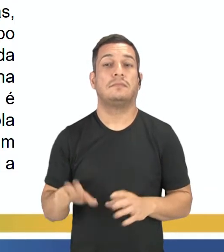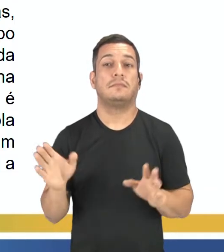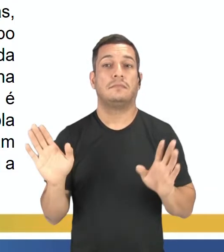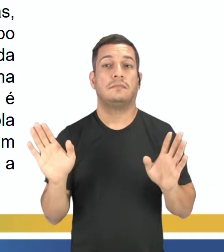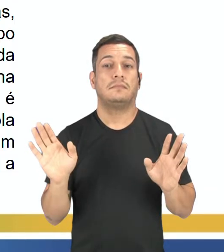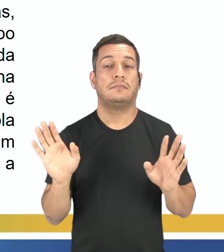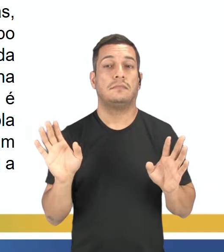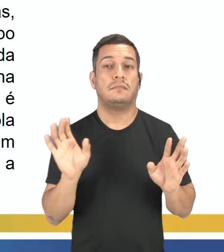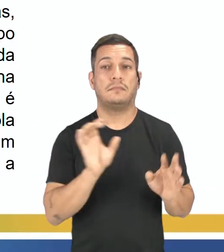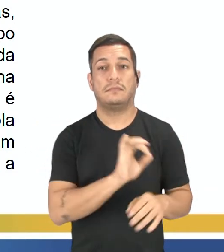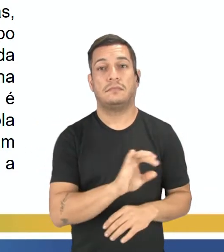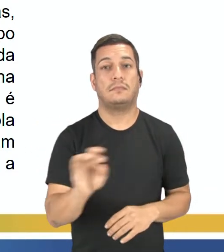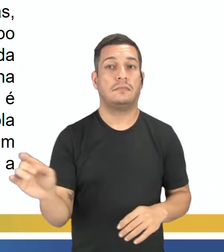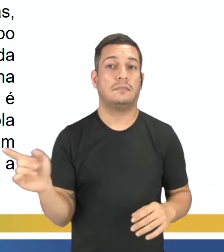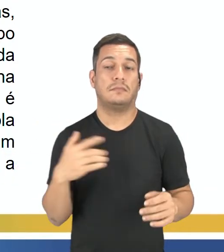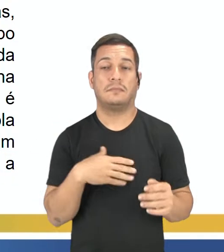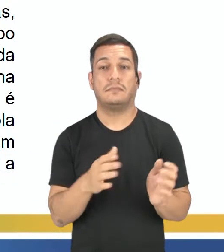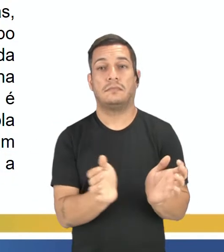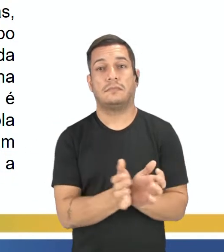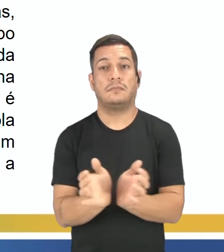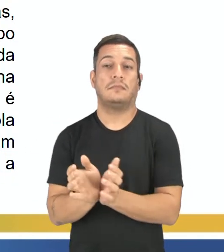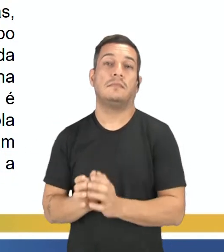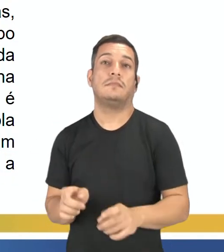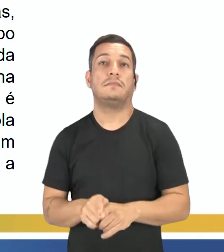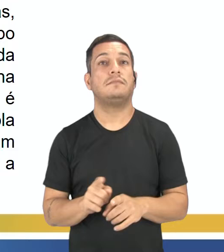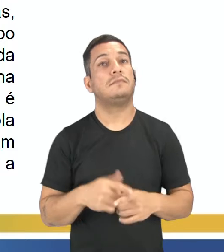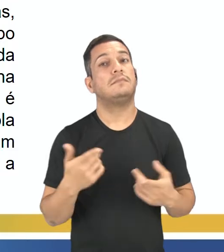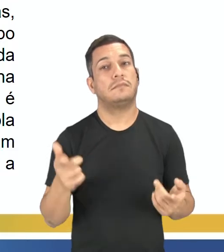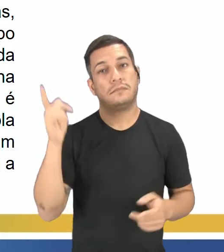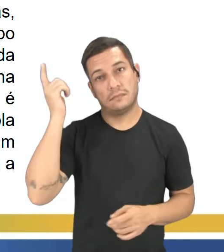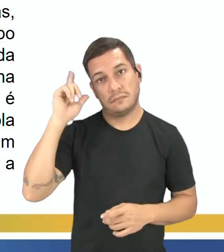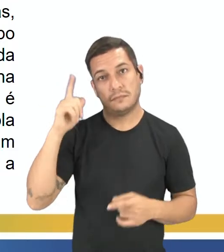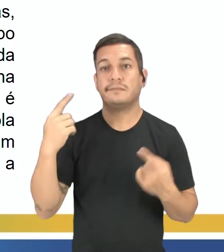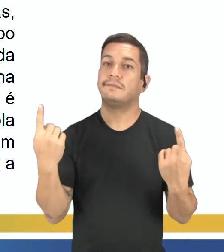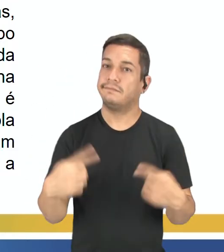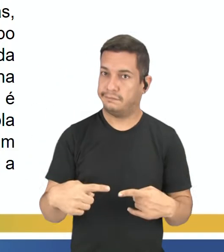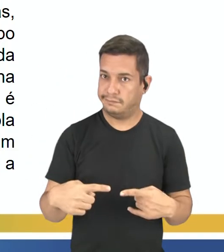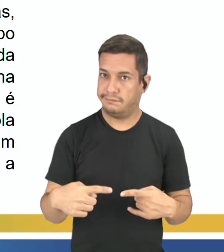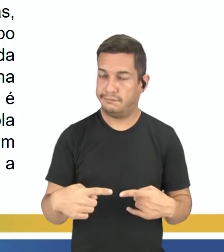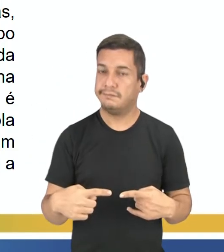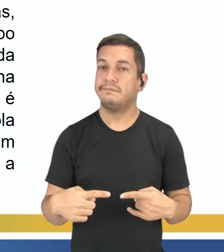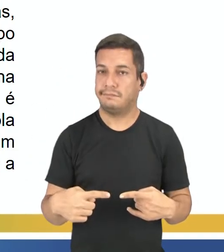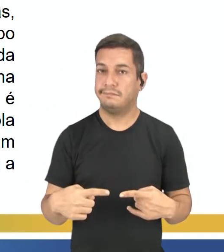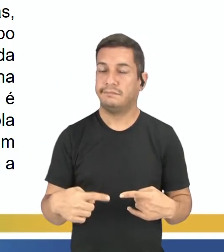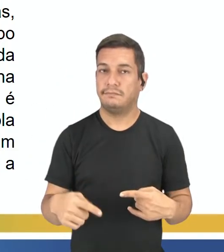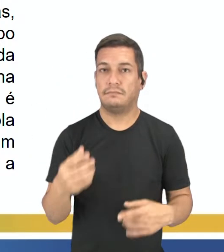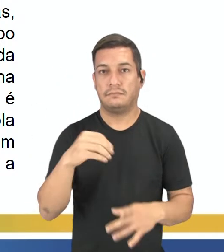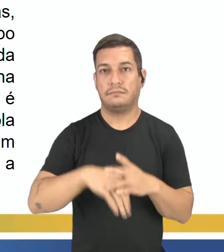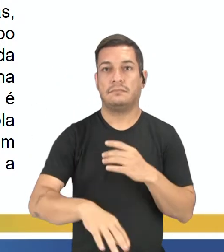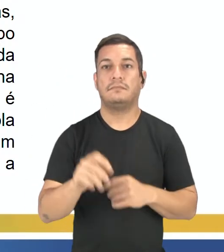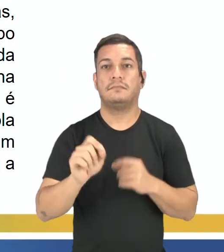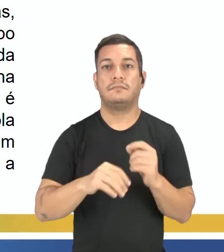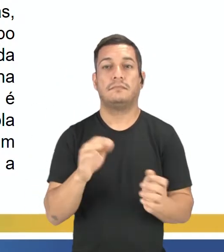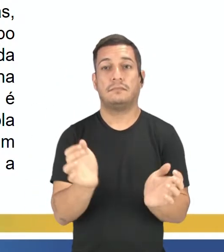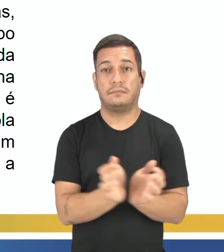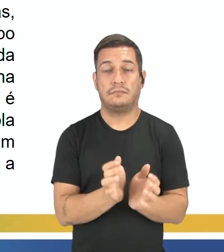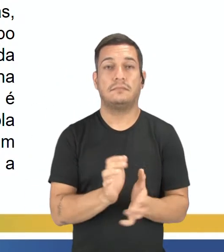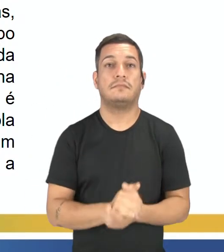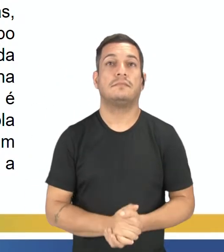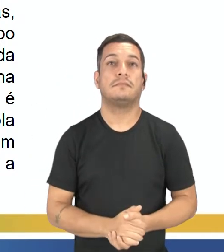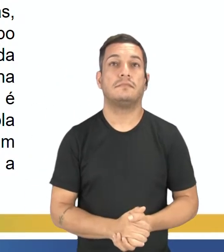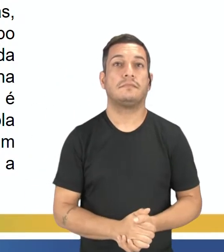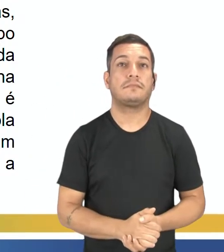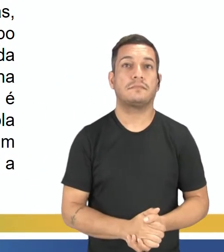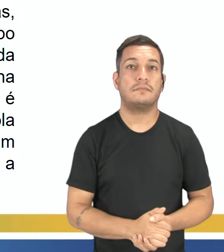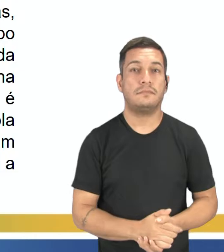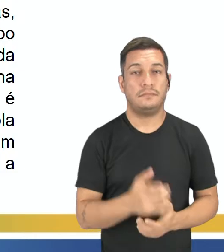as especificidades de cada povo, mas ainda na lógica da disputa e da competição, dentro da própria